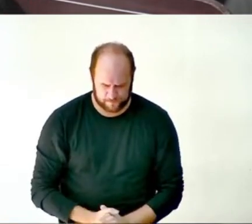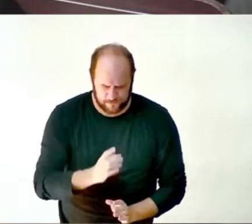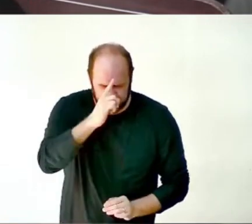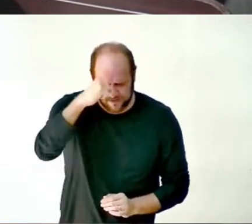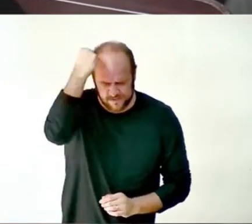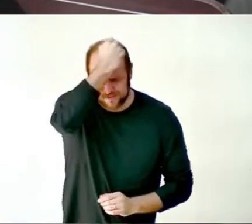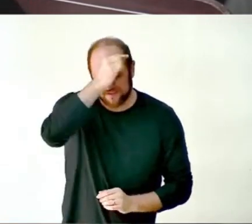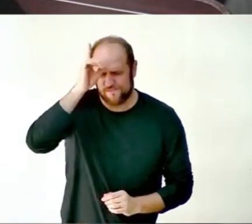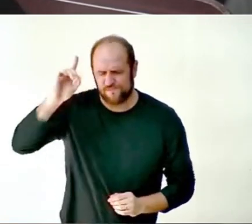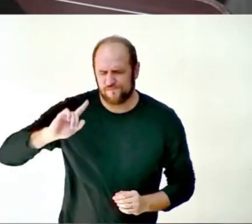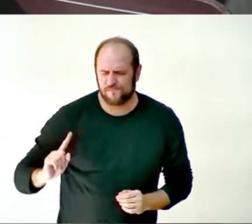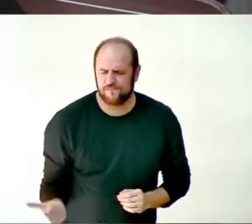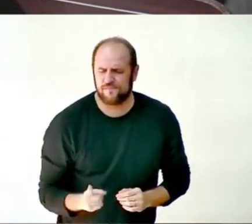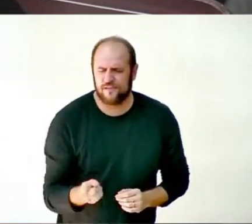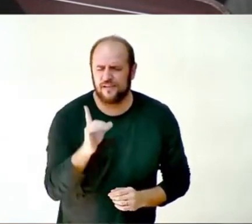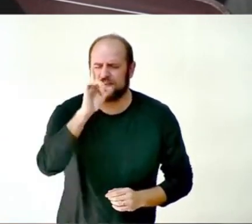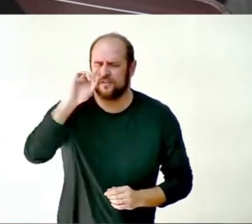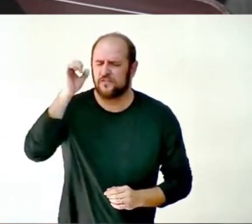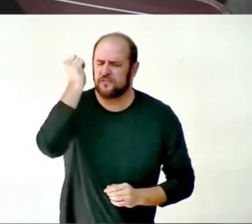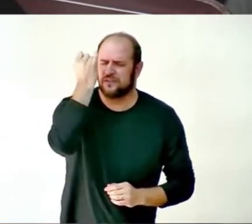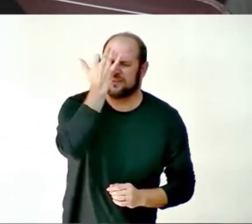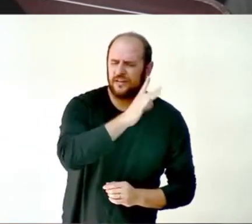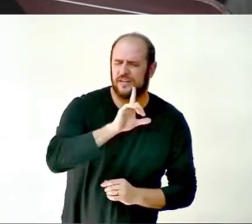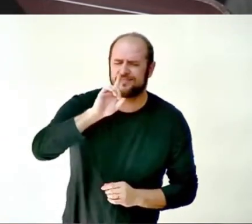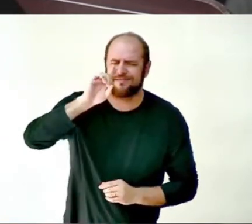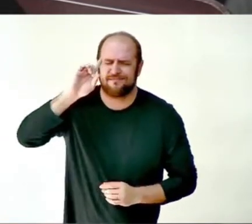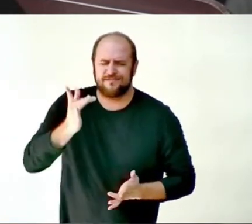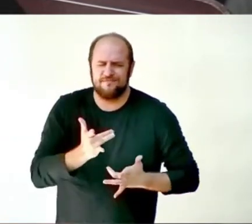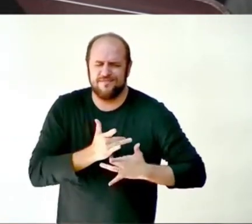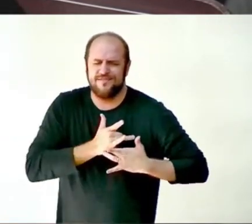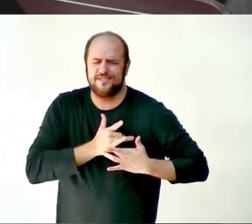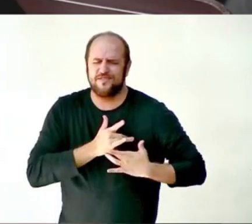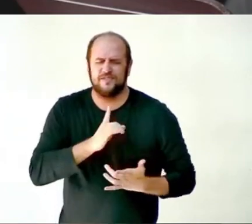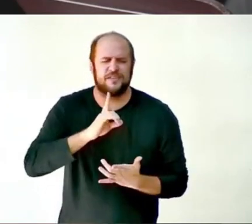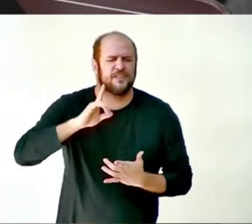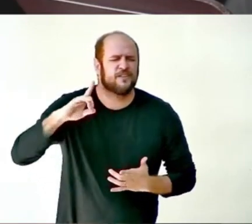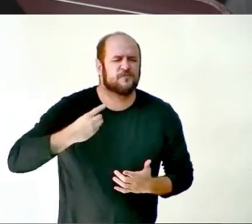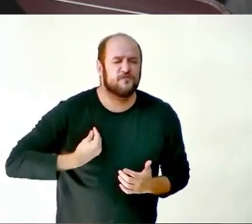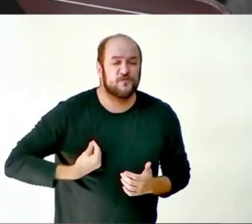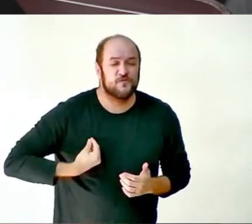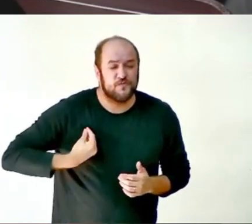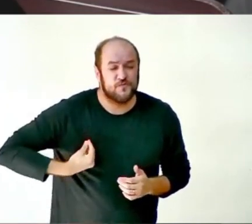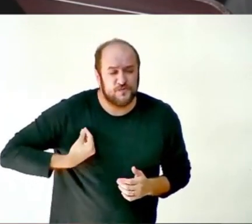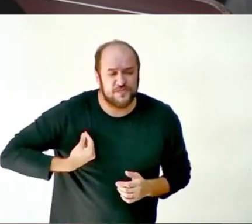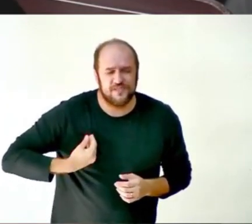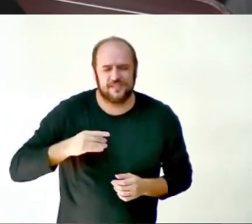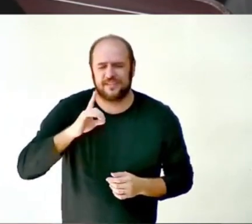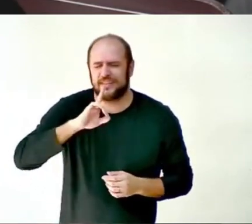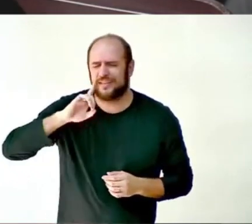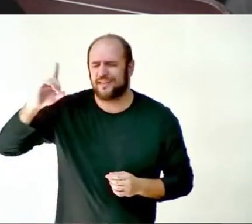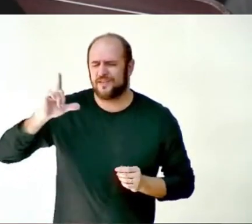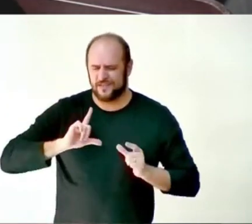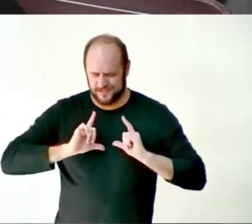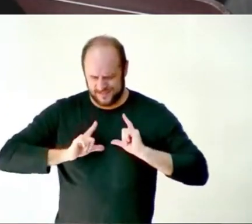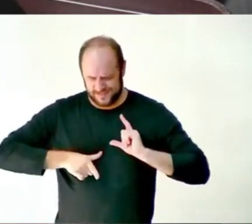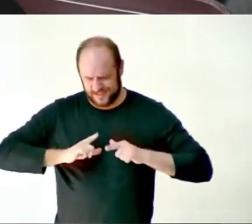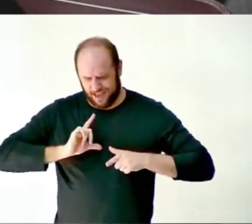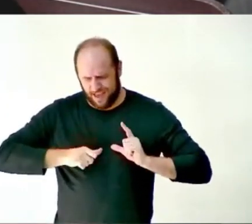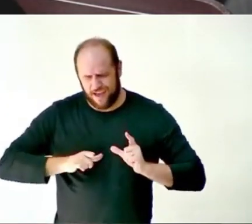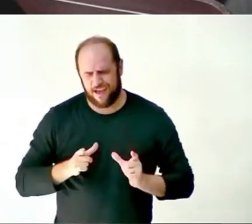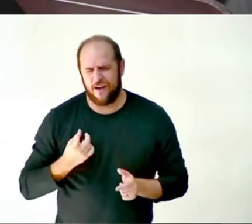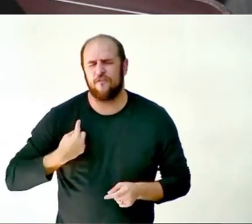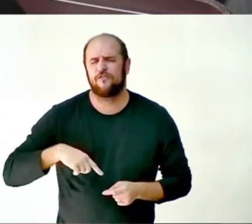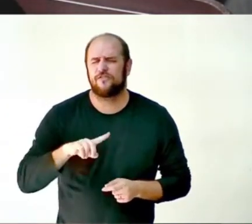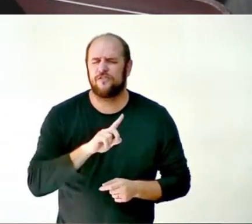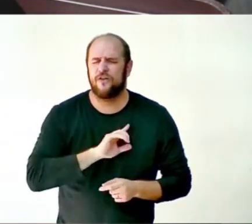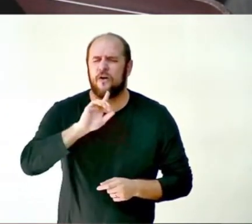eterno Deus, Deus de graça, Deus de misericórdia, Deus vivo, o Deus de Israel, nosso